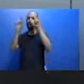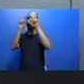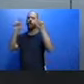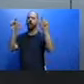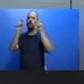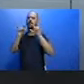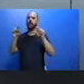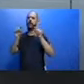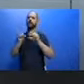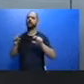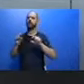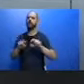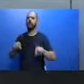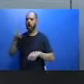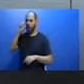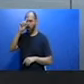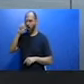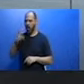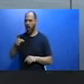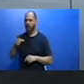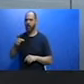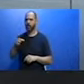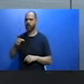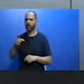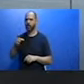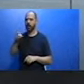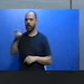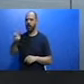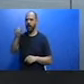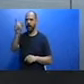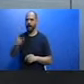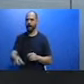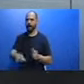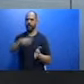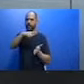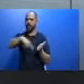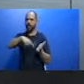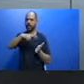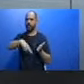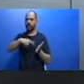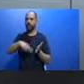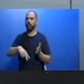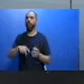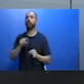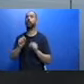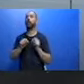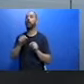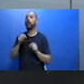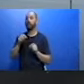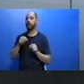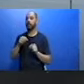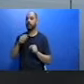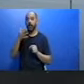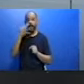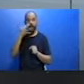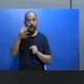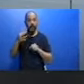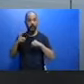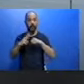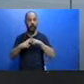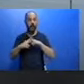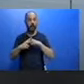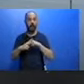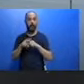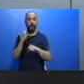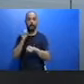nessa carta que que tá dando uma ordem vamos olhar os verbos olha aqui pare